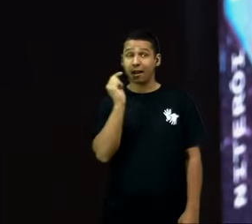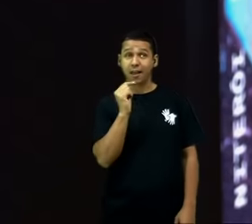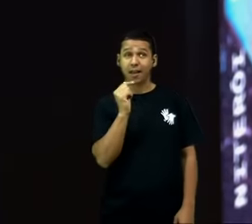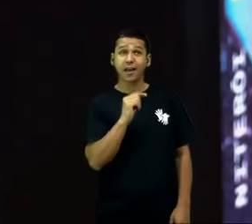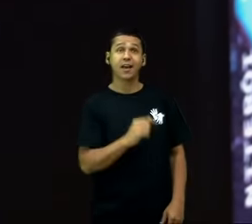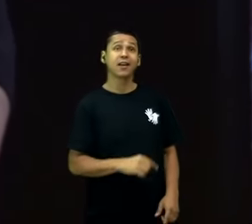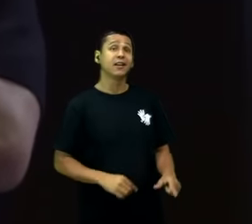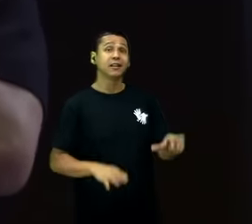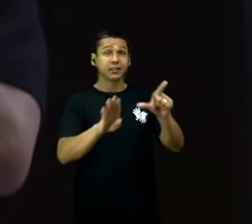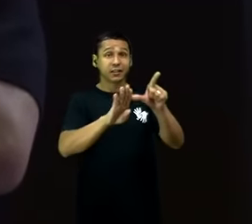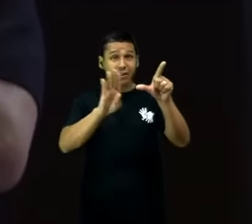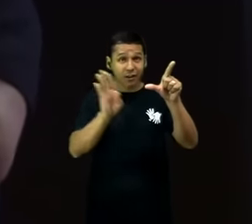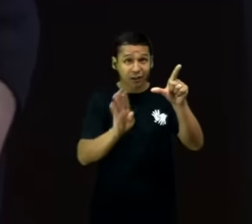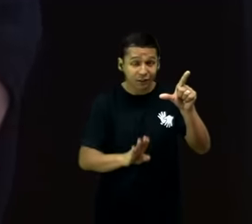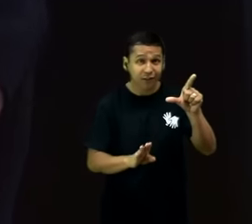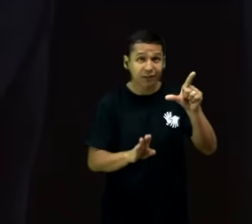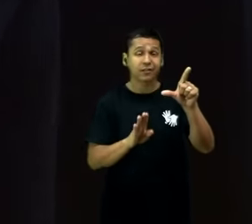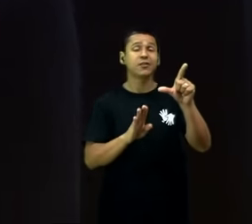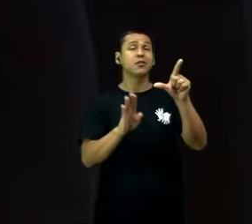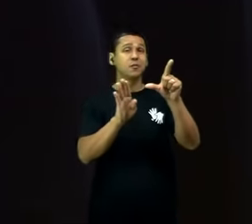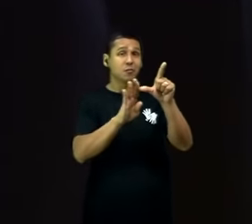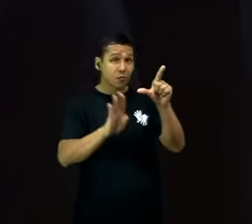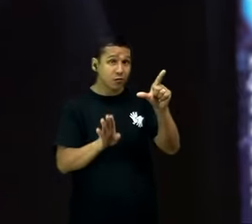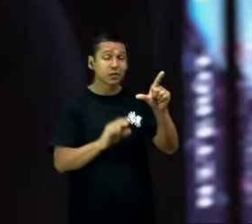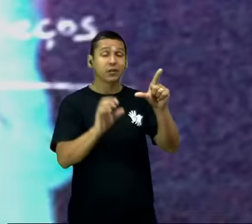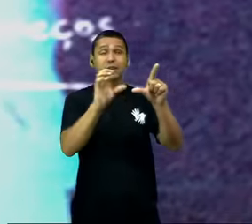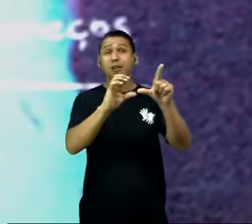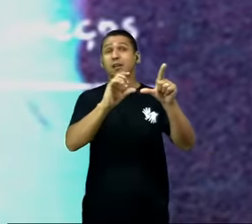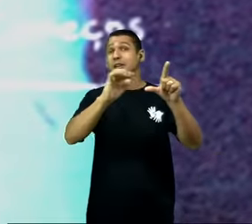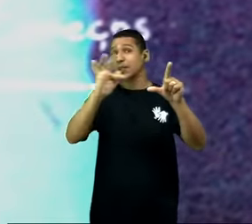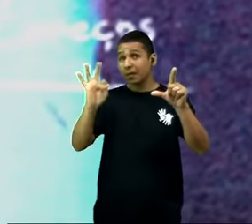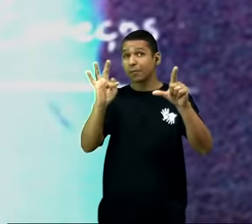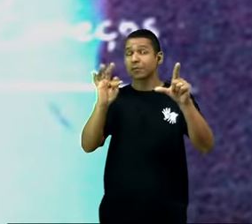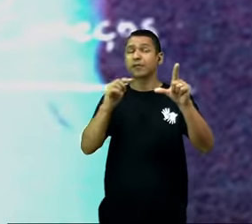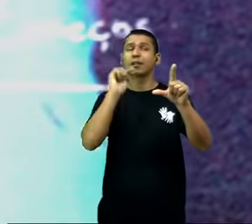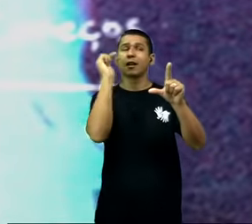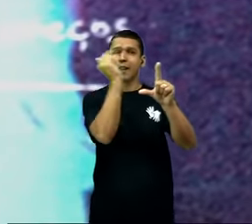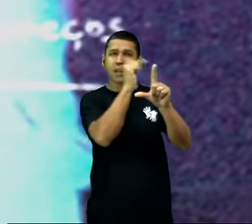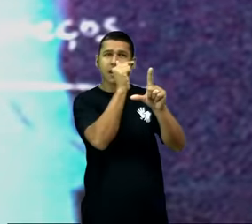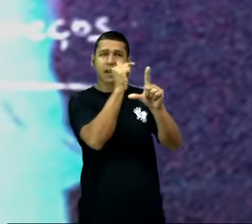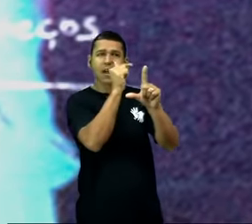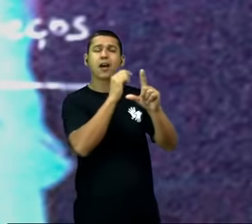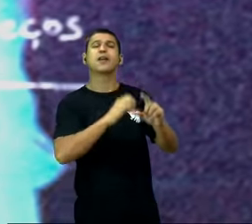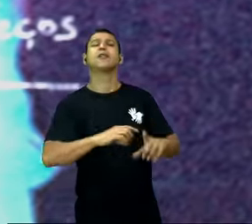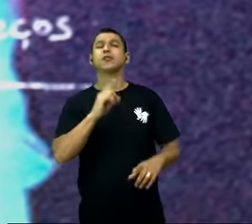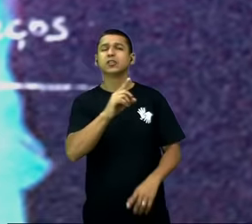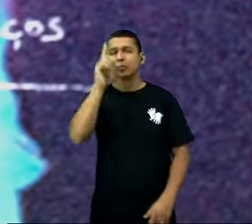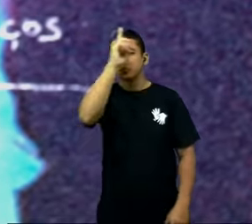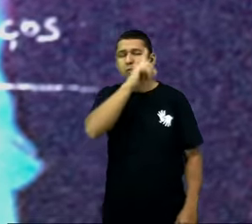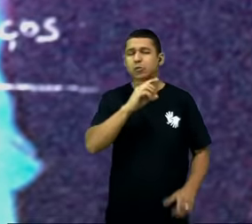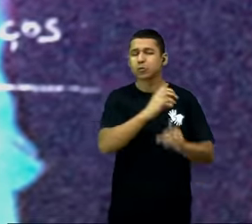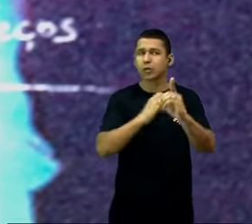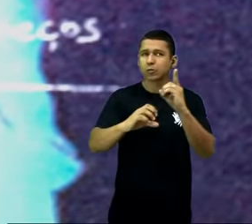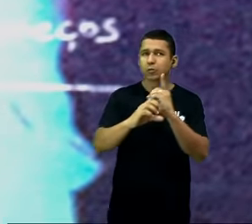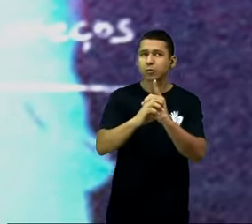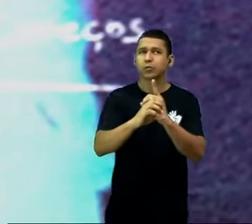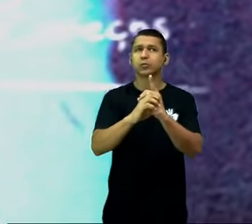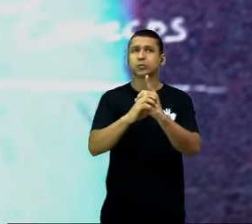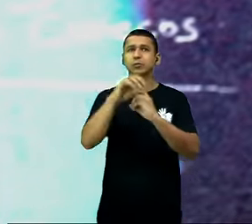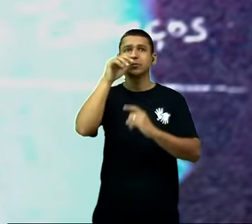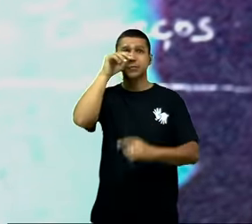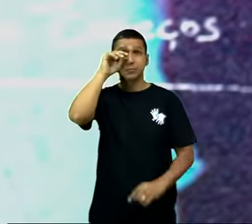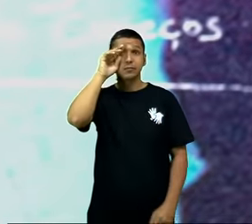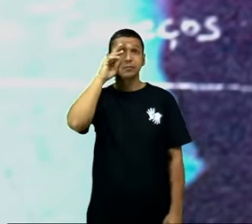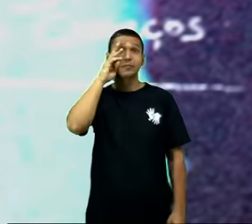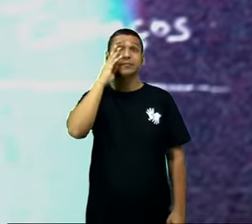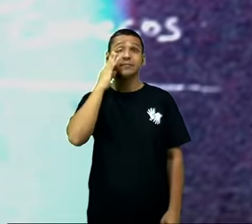Então, se você é membro da Lagoinha e tem casa lá na região dos lagos, e você não vai domingo para a igreja, não vai porque é sem vergonha.